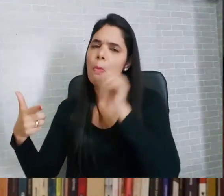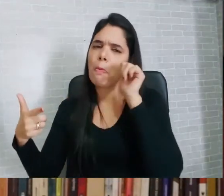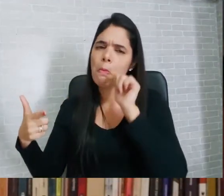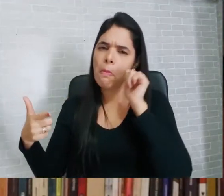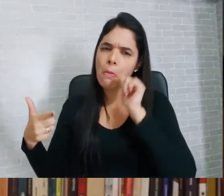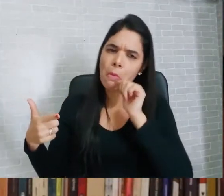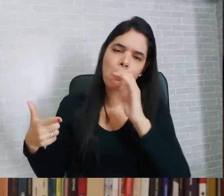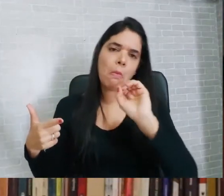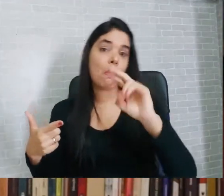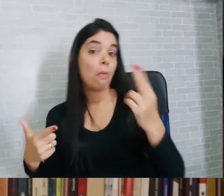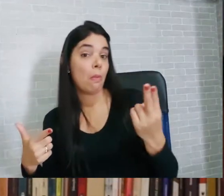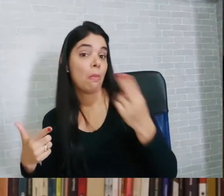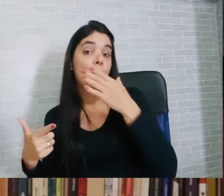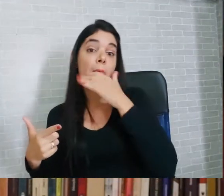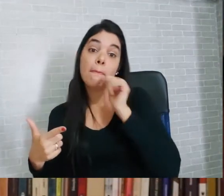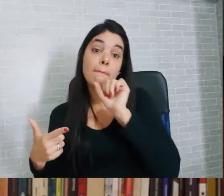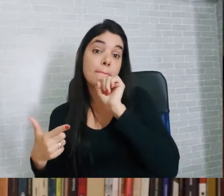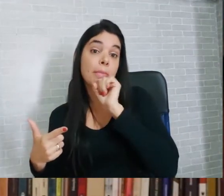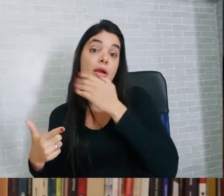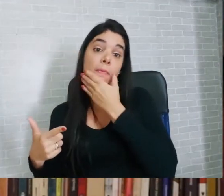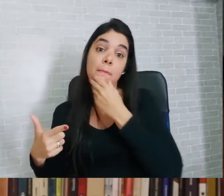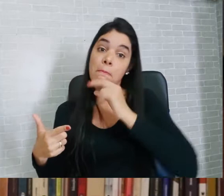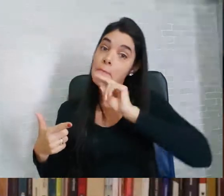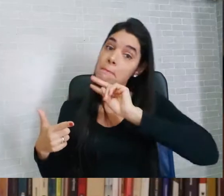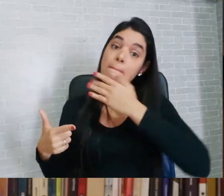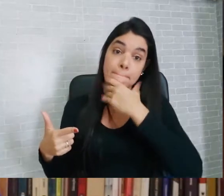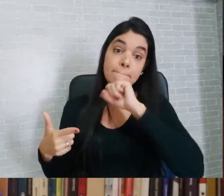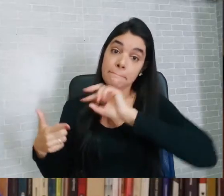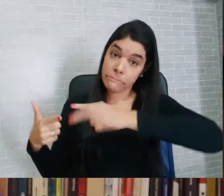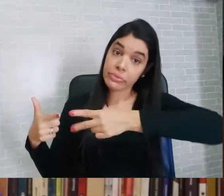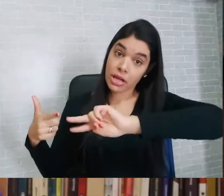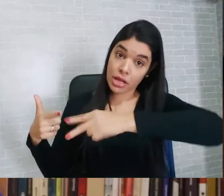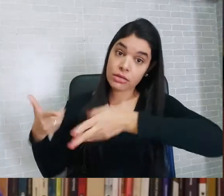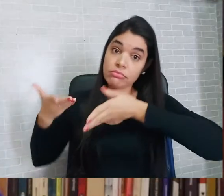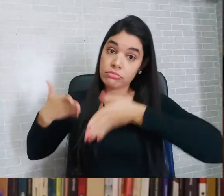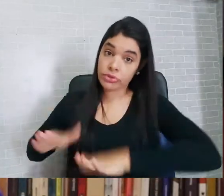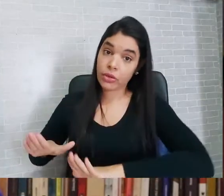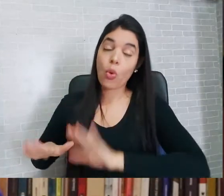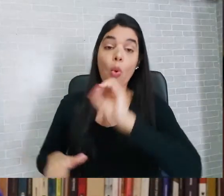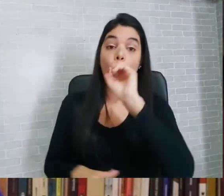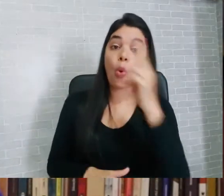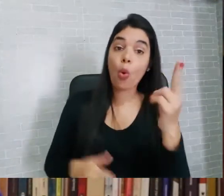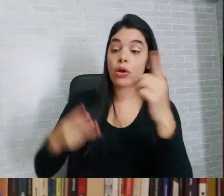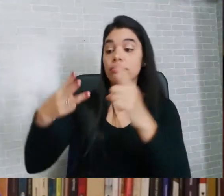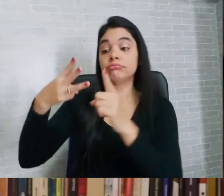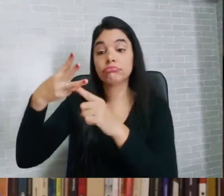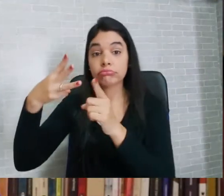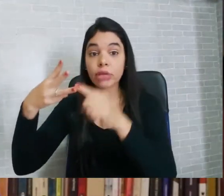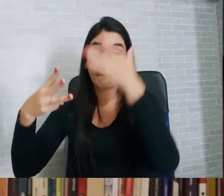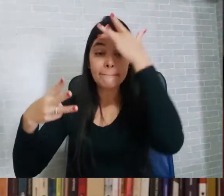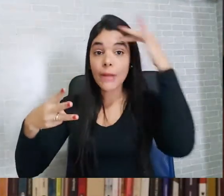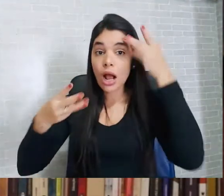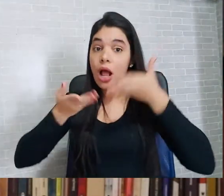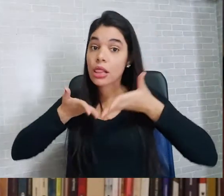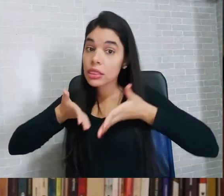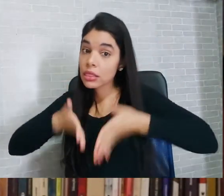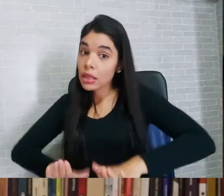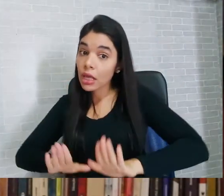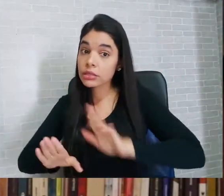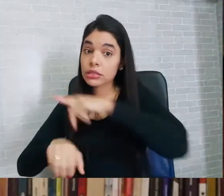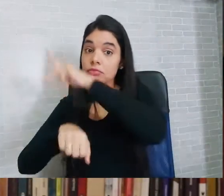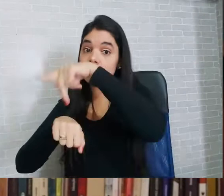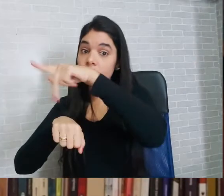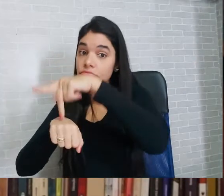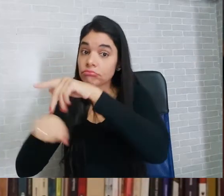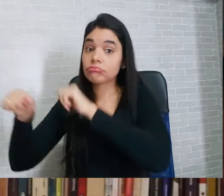guianense. Terceiro caso, pessoas nascidas e criadas na Guiana, mas cujos pais não são